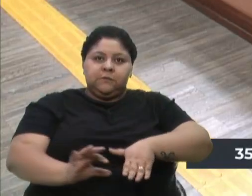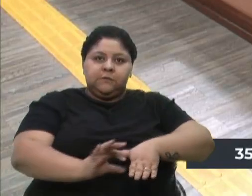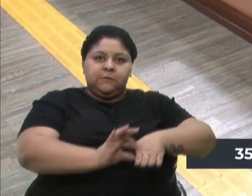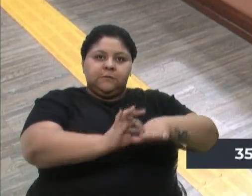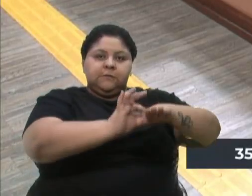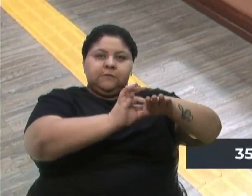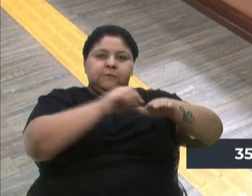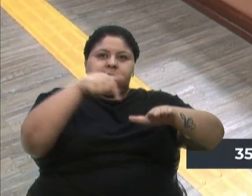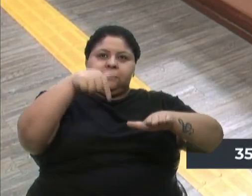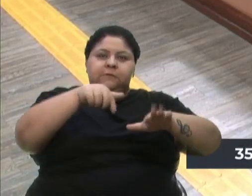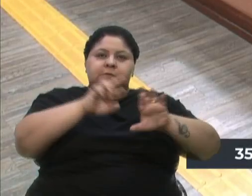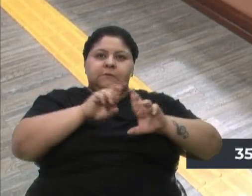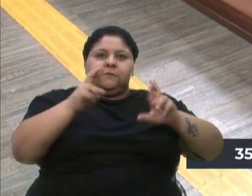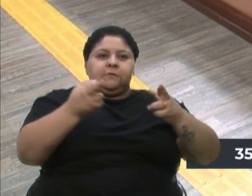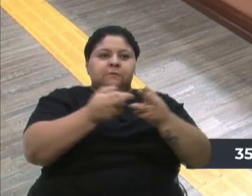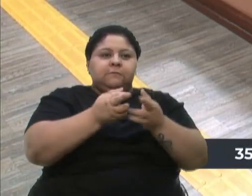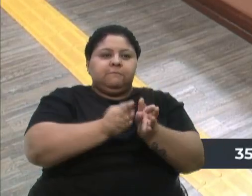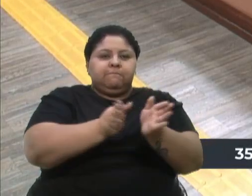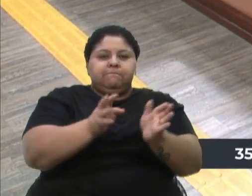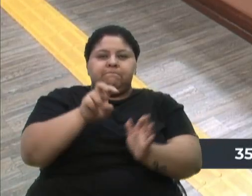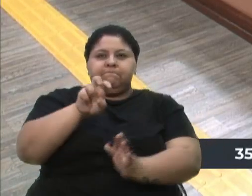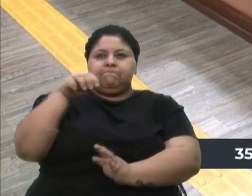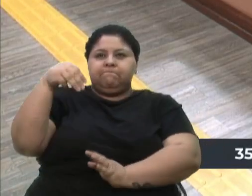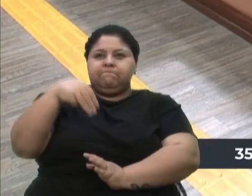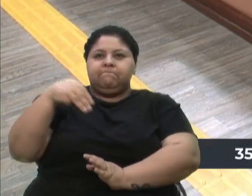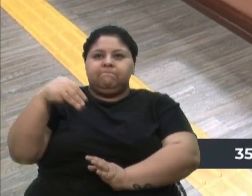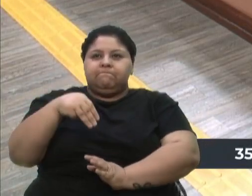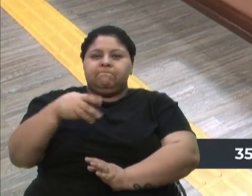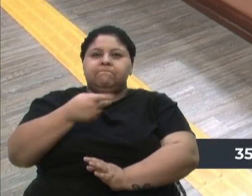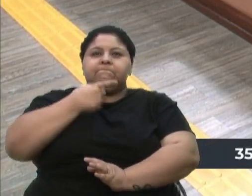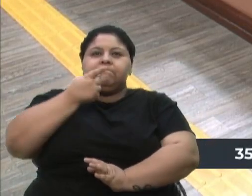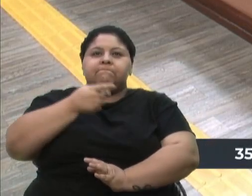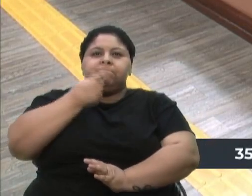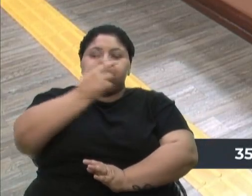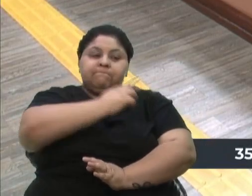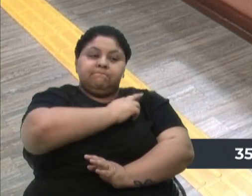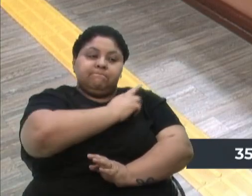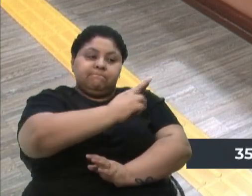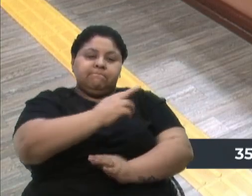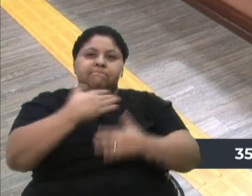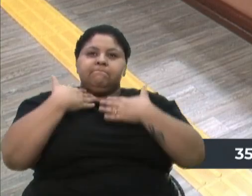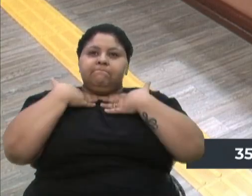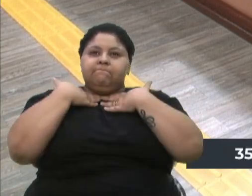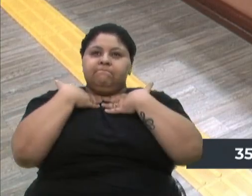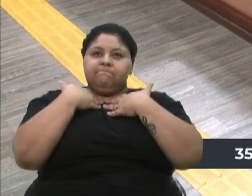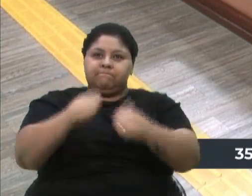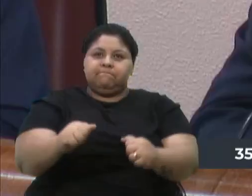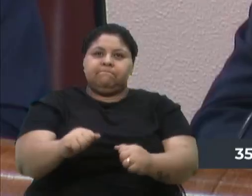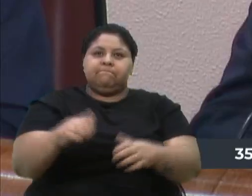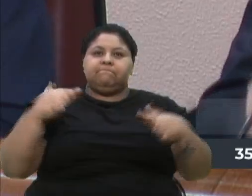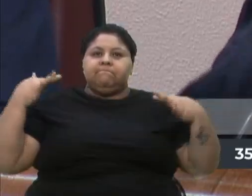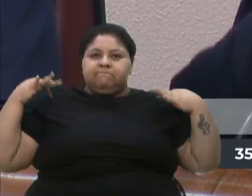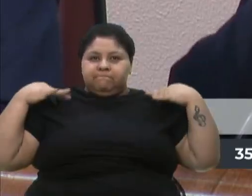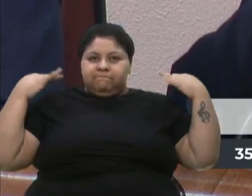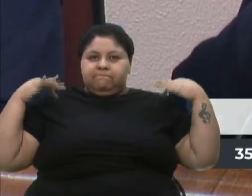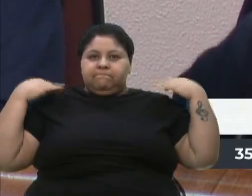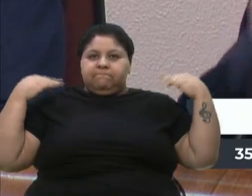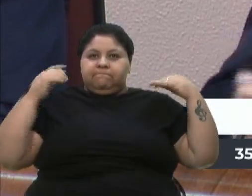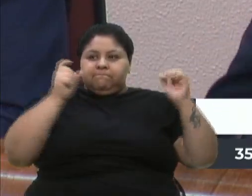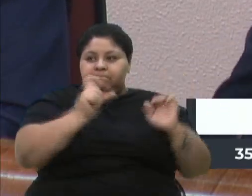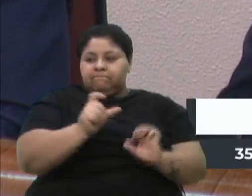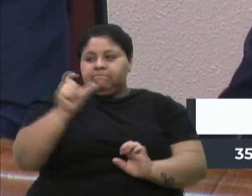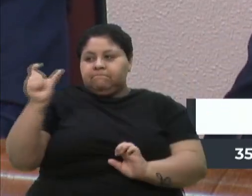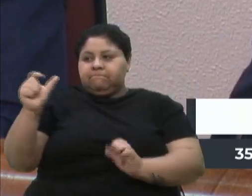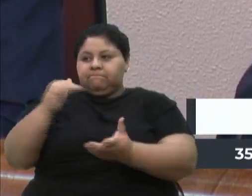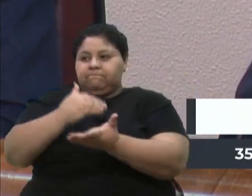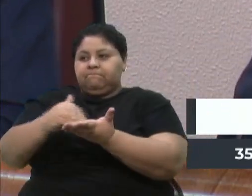Essa sessão ordinária abre espaço de 5 minutos para manifestação do representante da Secretaria Municipal de Turismo. Passa a palavra ao primeiro